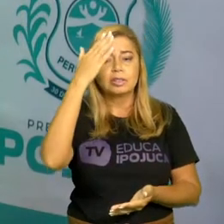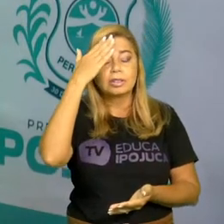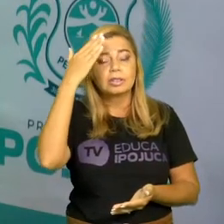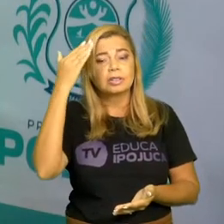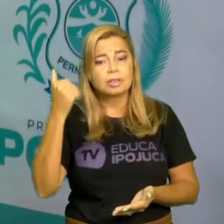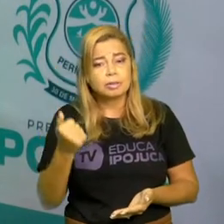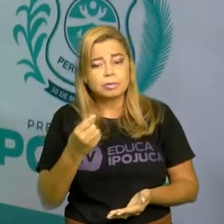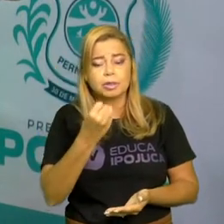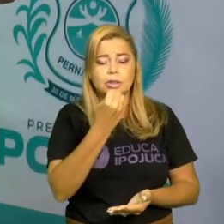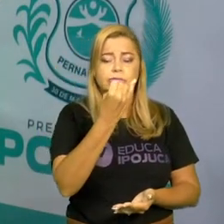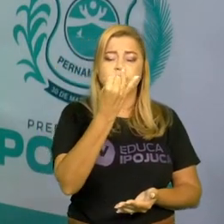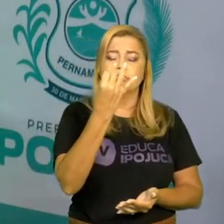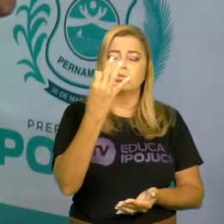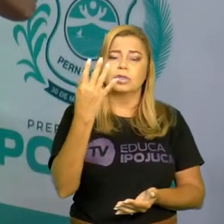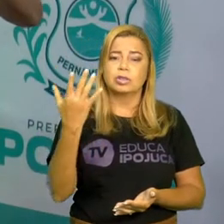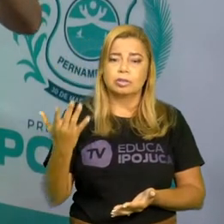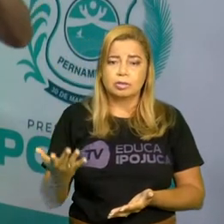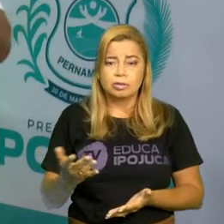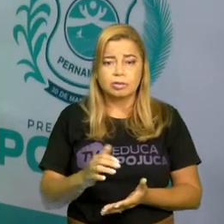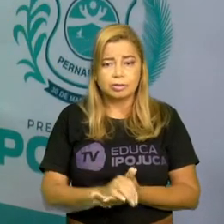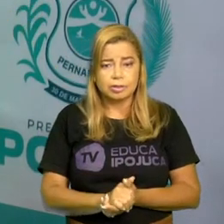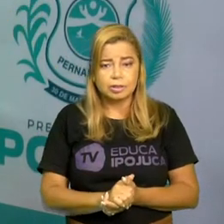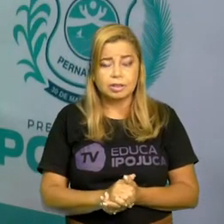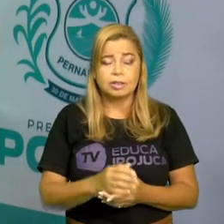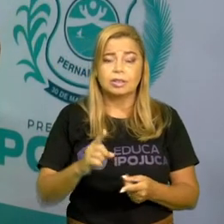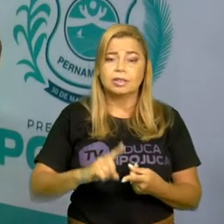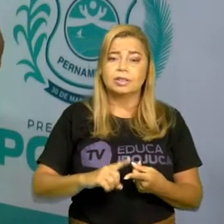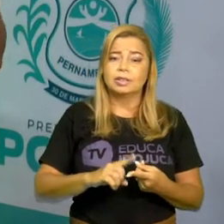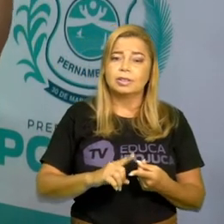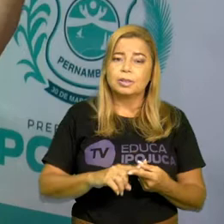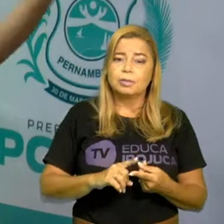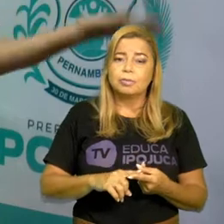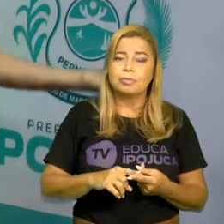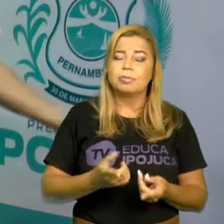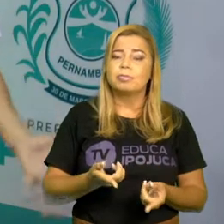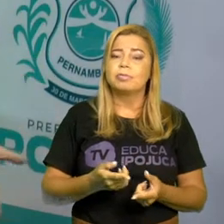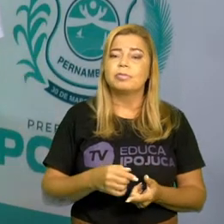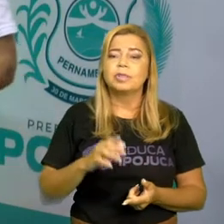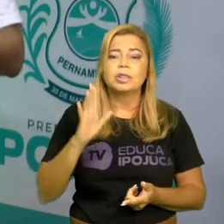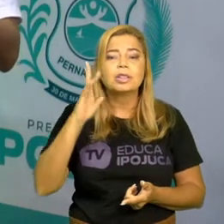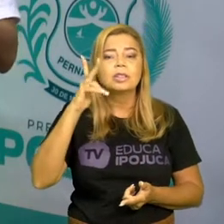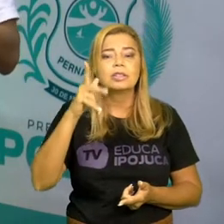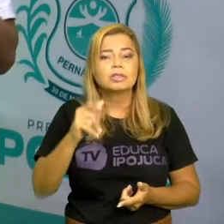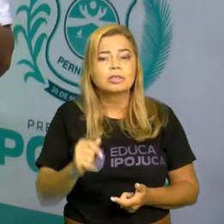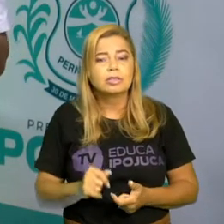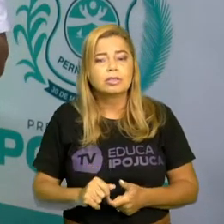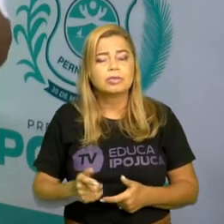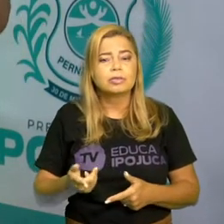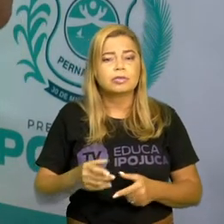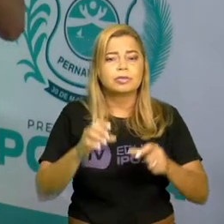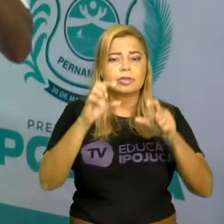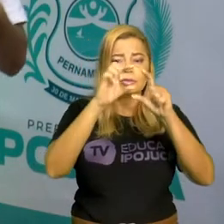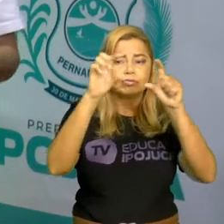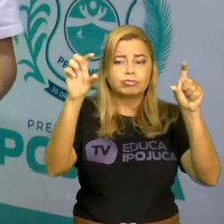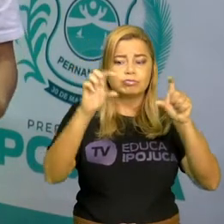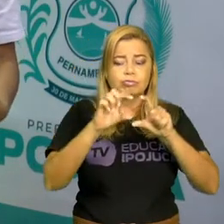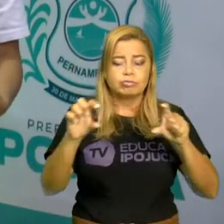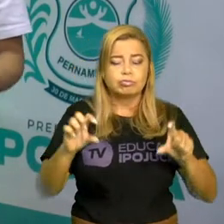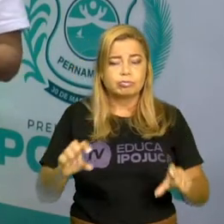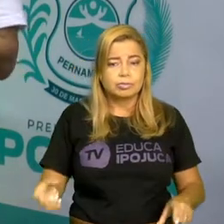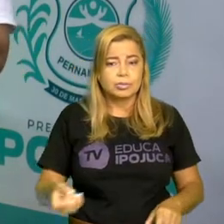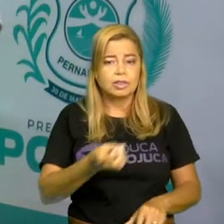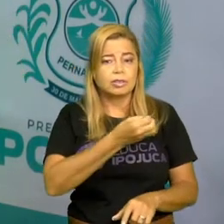continhas que vem um número em cima do outro, que tem que ficar as dezenas, as centenas, a unidade e tudo, para que você possa